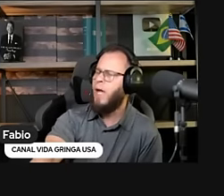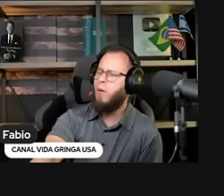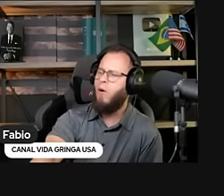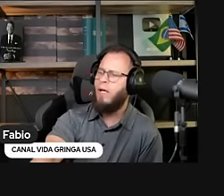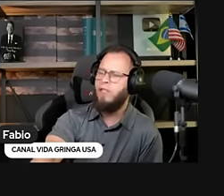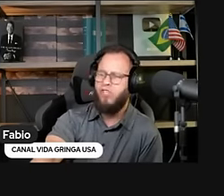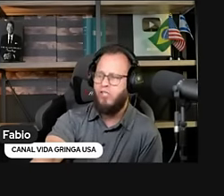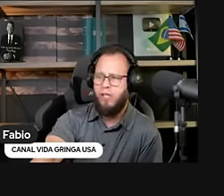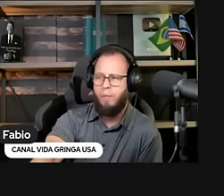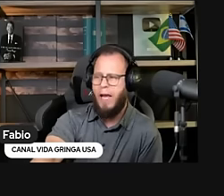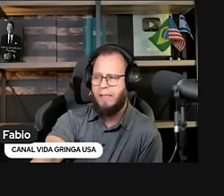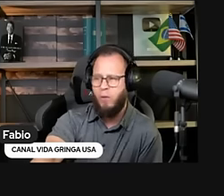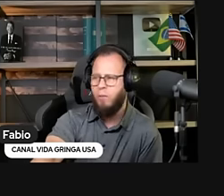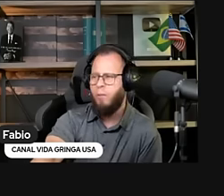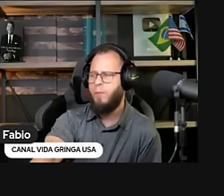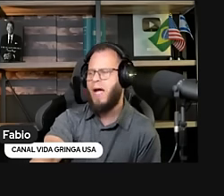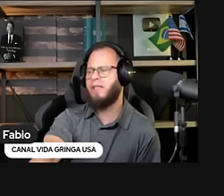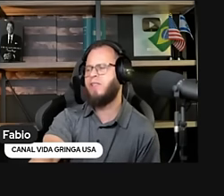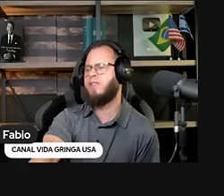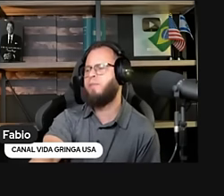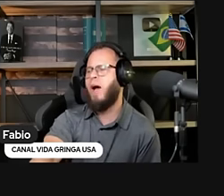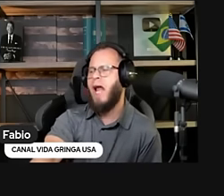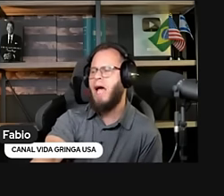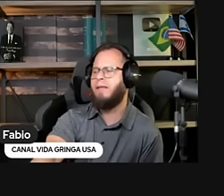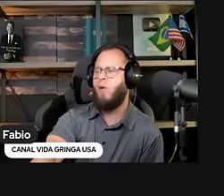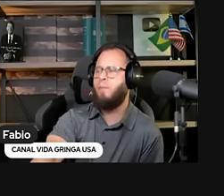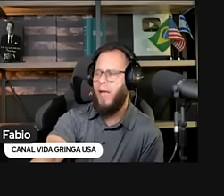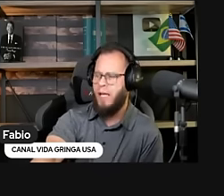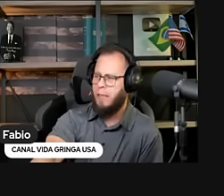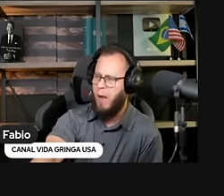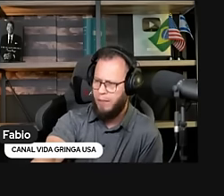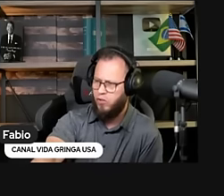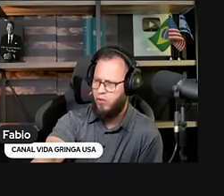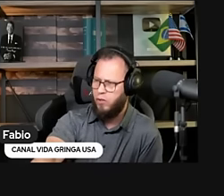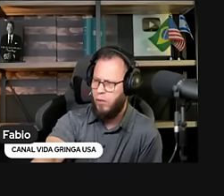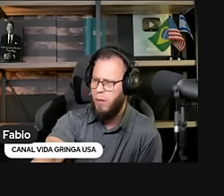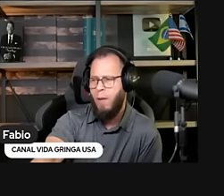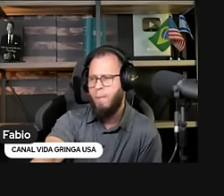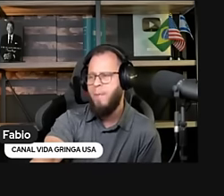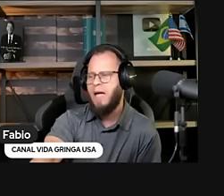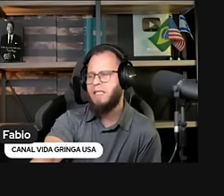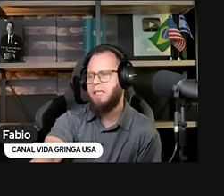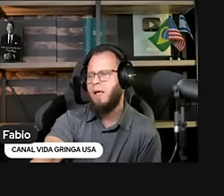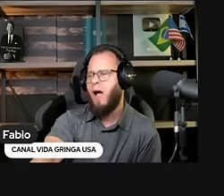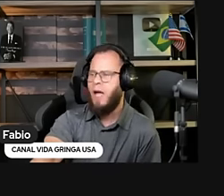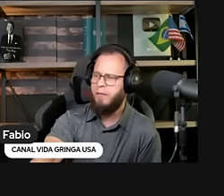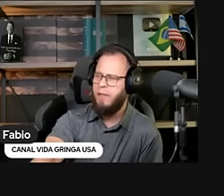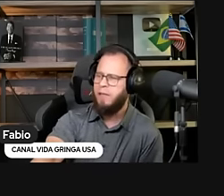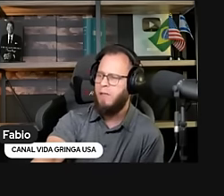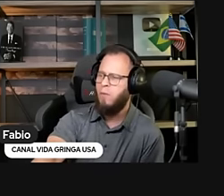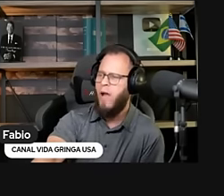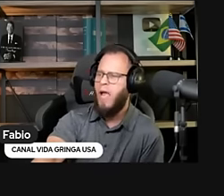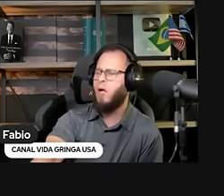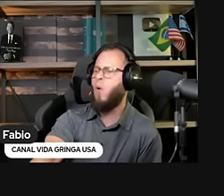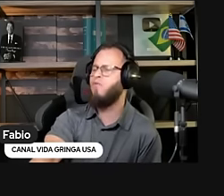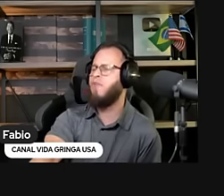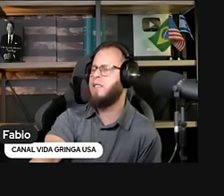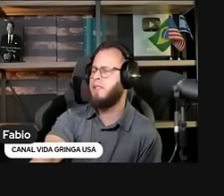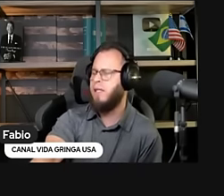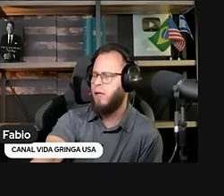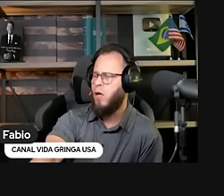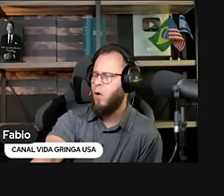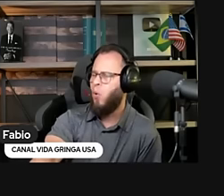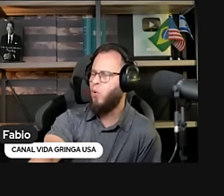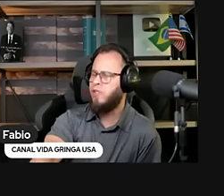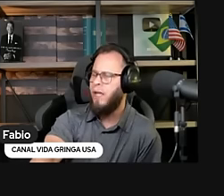Lula agora diz que Brasil participará da OPEC+. Mas a intenção é